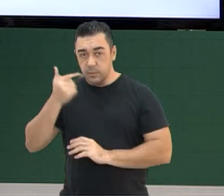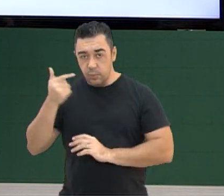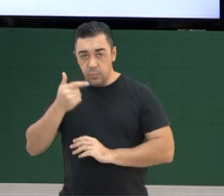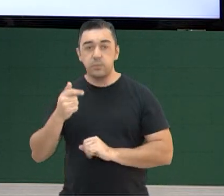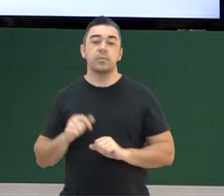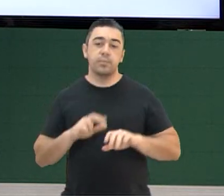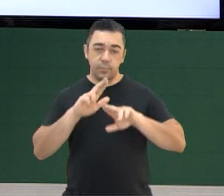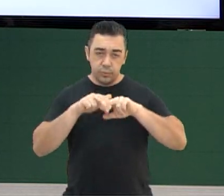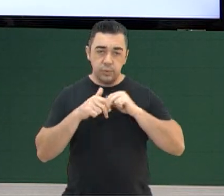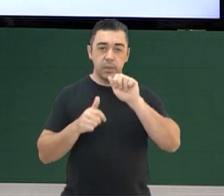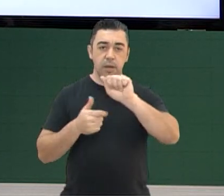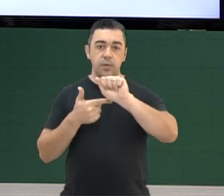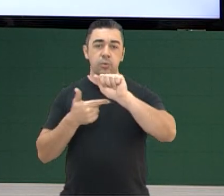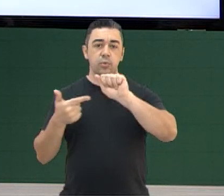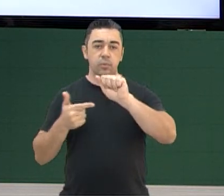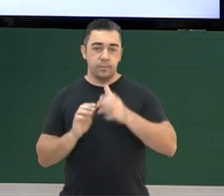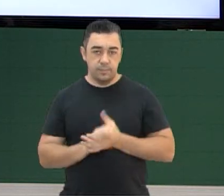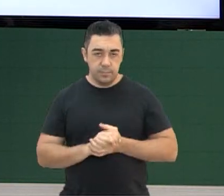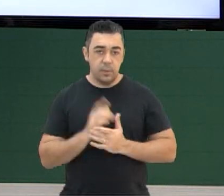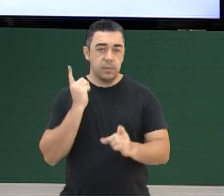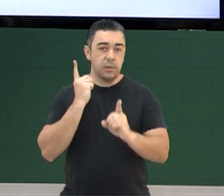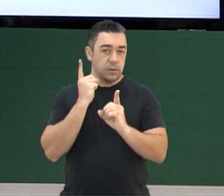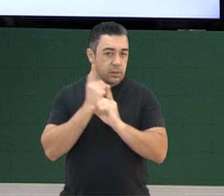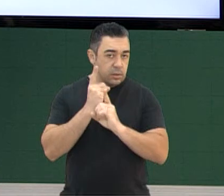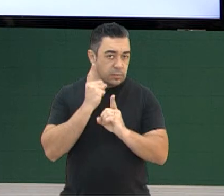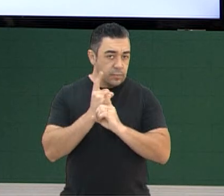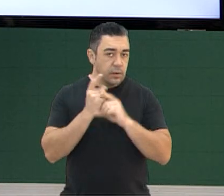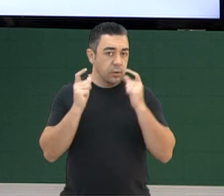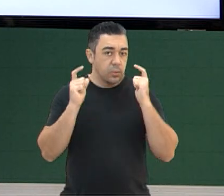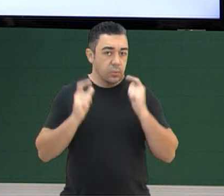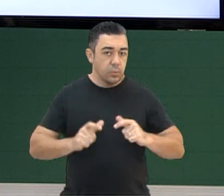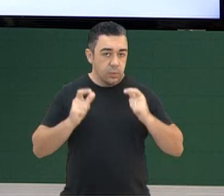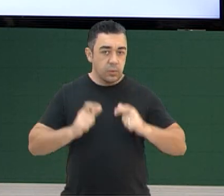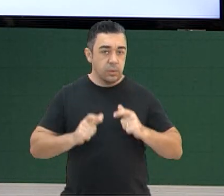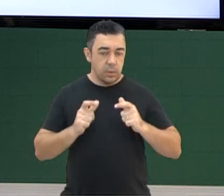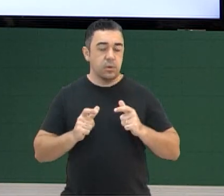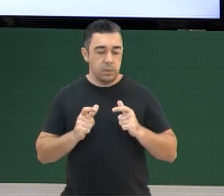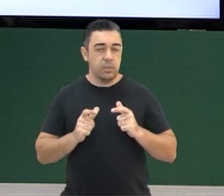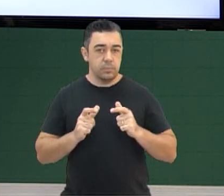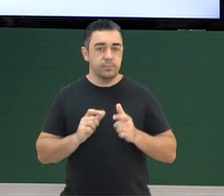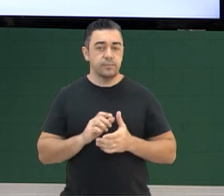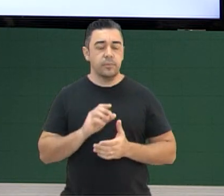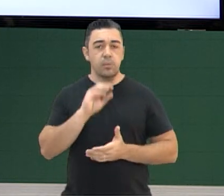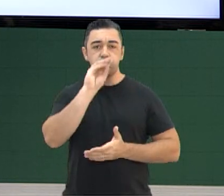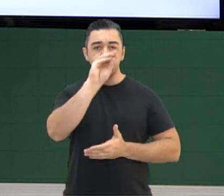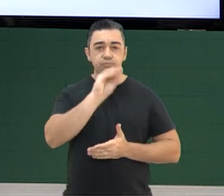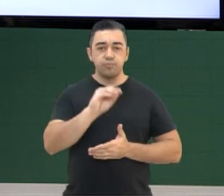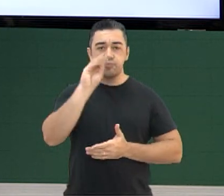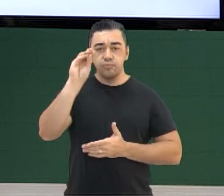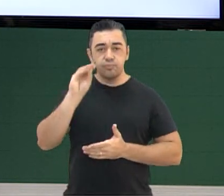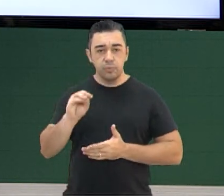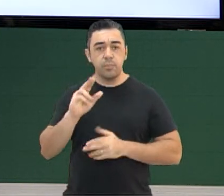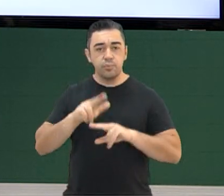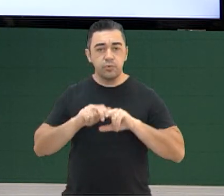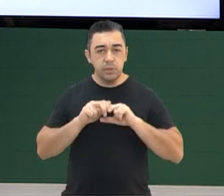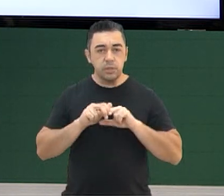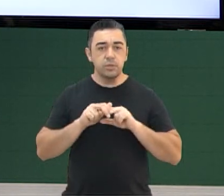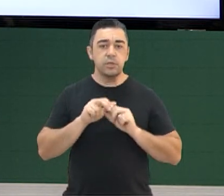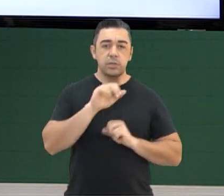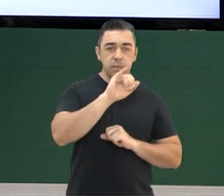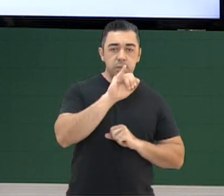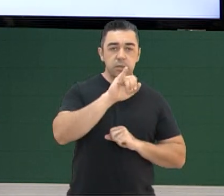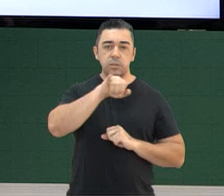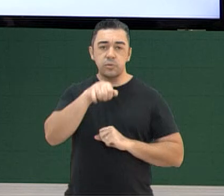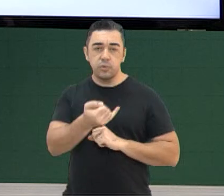Então, isso é para identificar, localizar os elementos, tá bom? Por isso que nós utilizamos esse I e